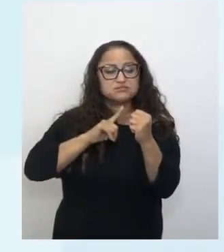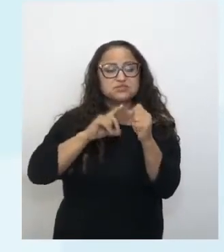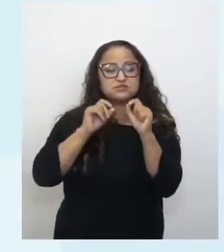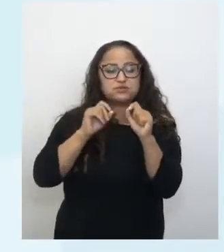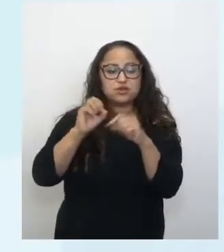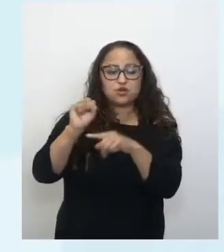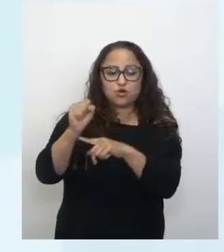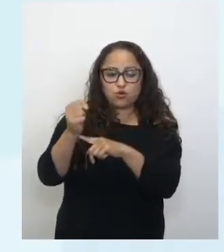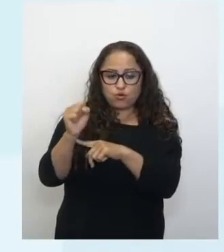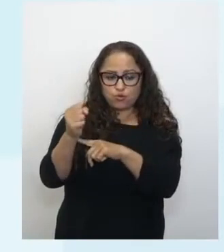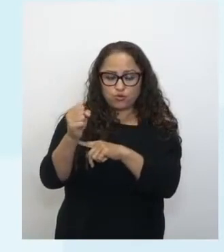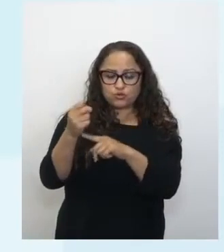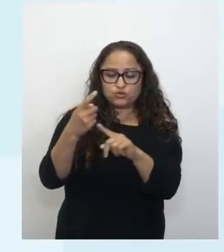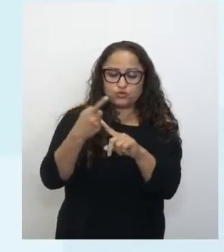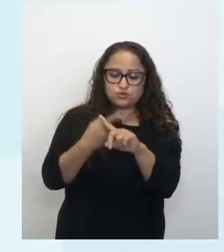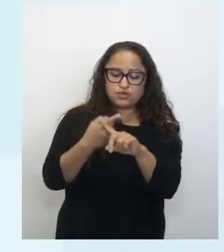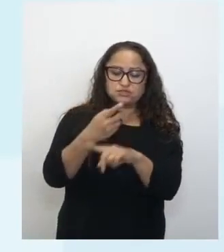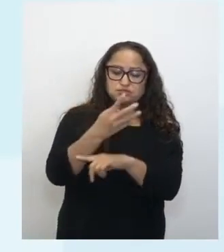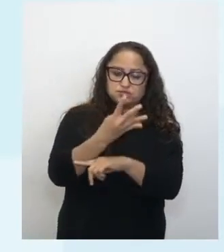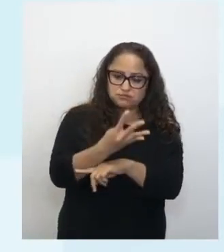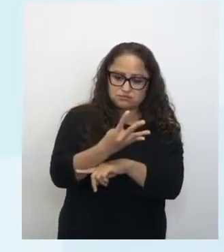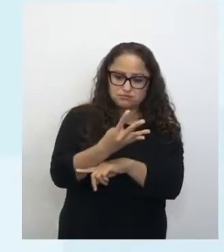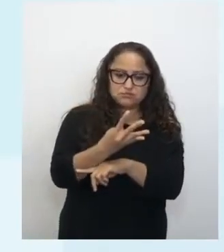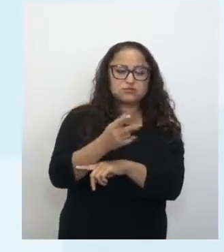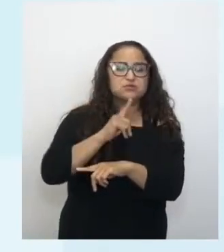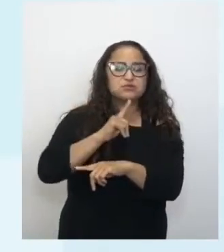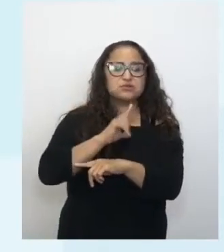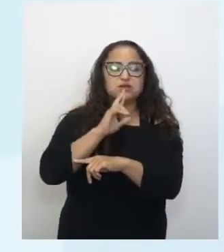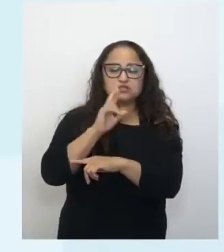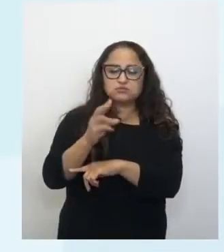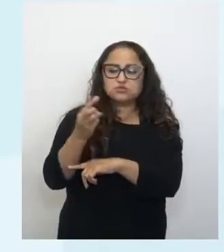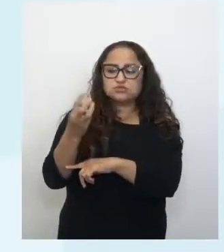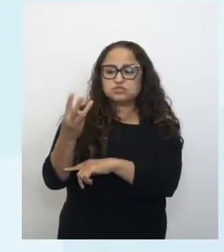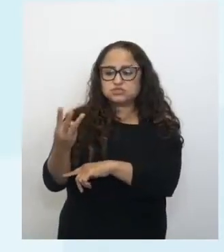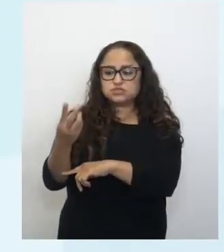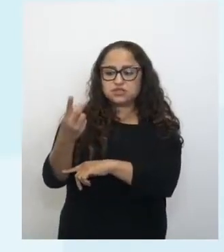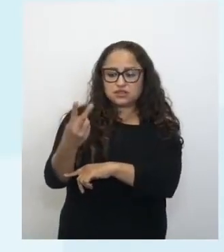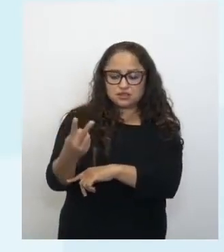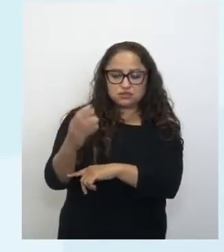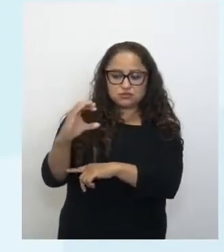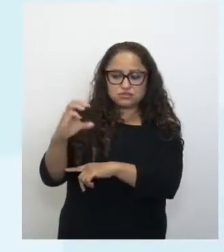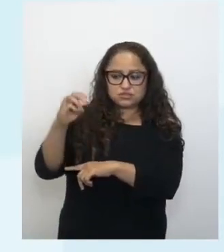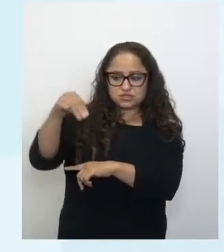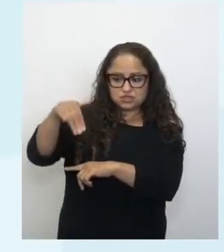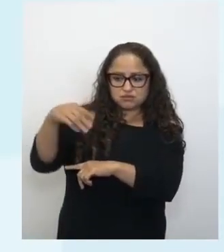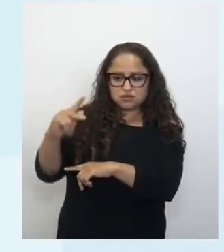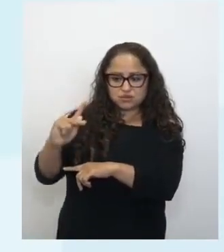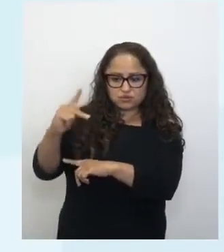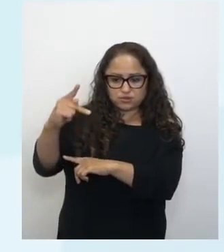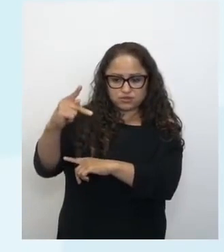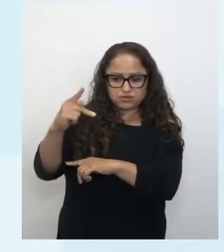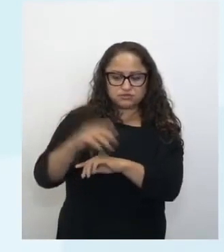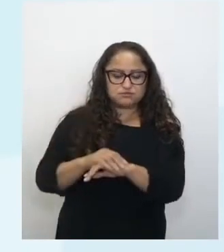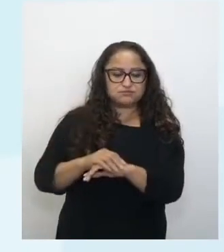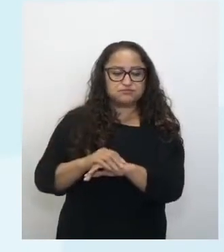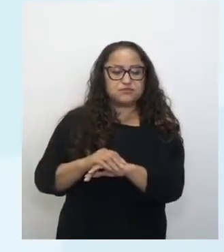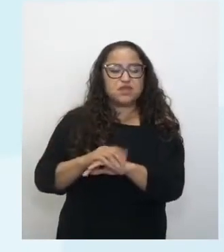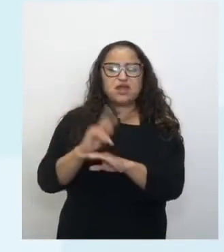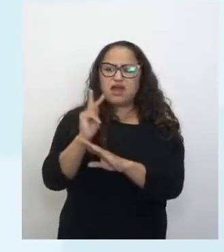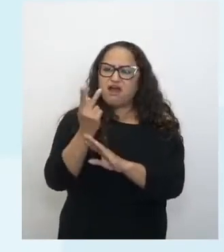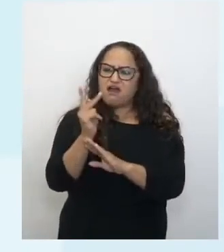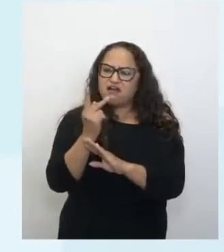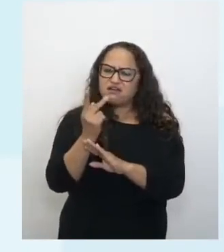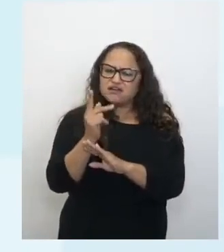arestas 4 X 8 portanto 32 cm quadrados e o